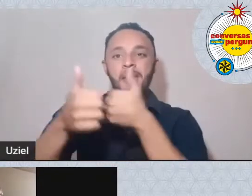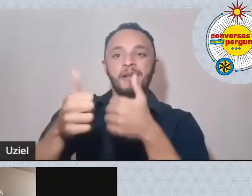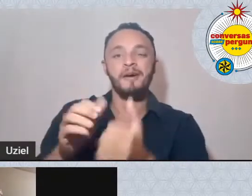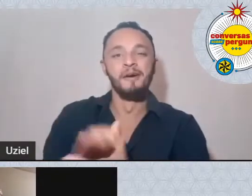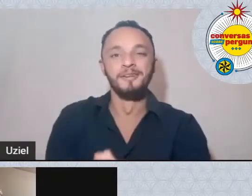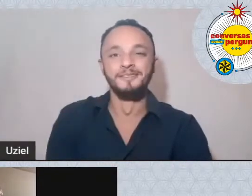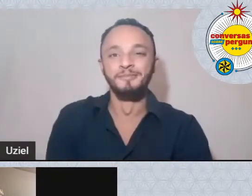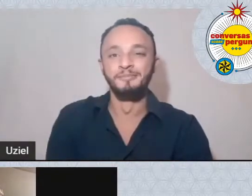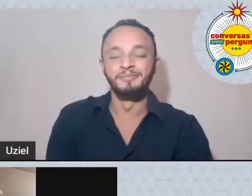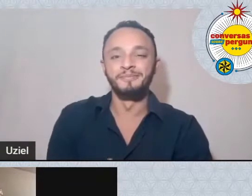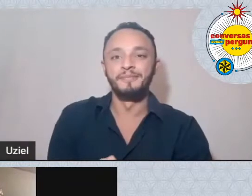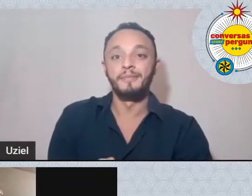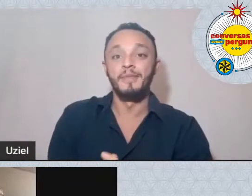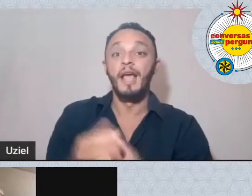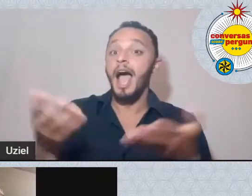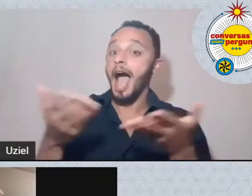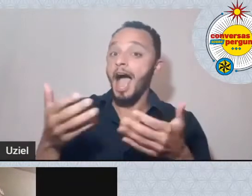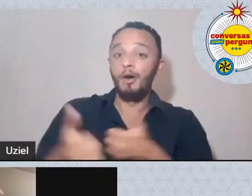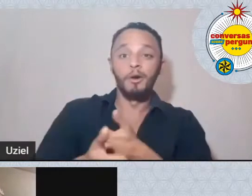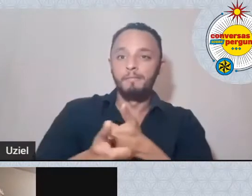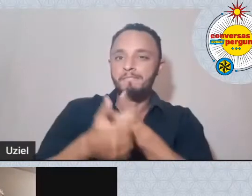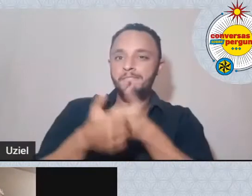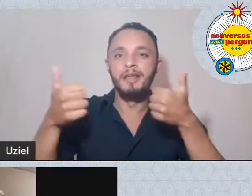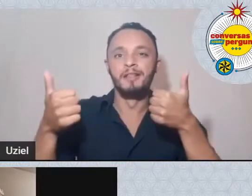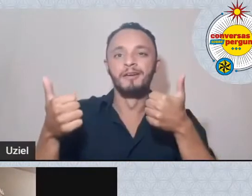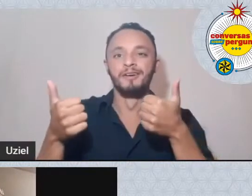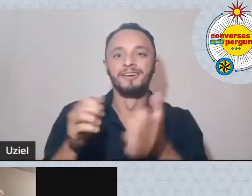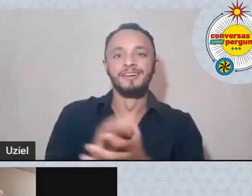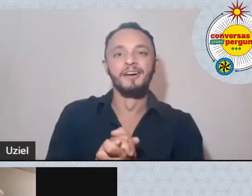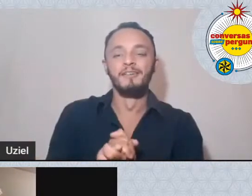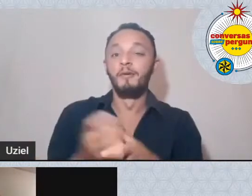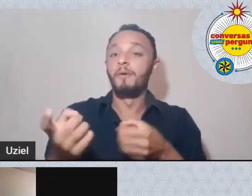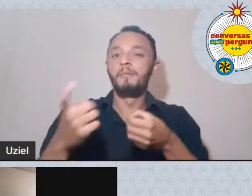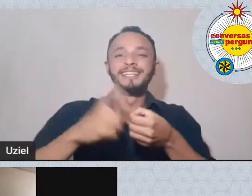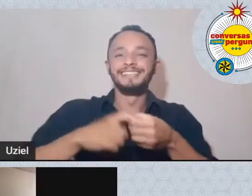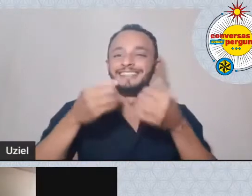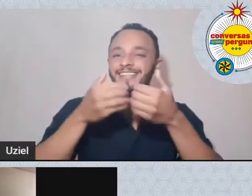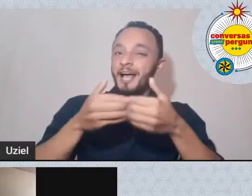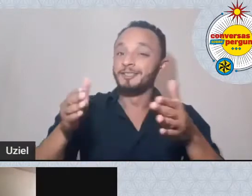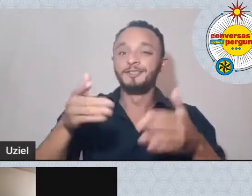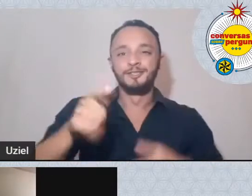que a nossa conexão está melhor do que antes. Acho que a gente pode começar tudo de novo.